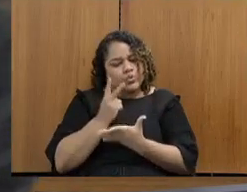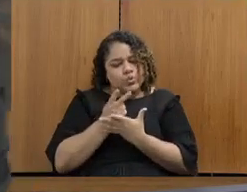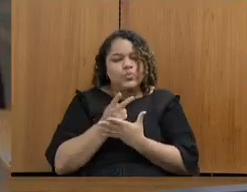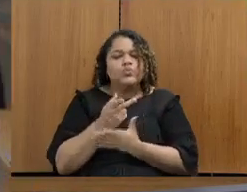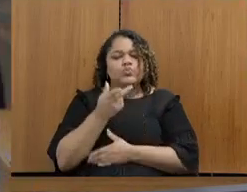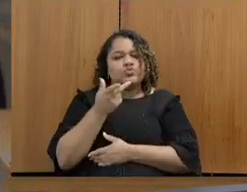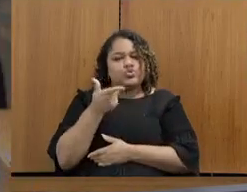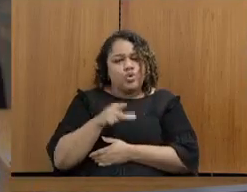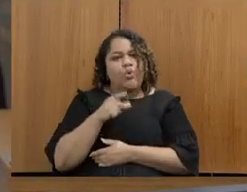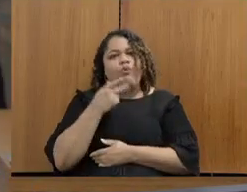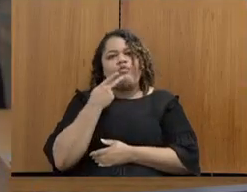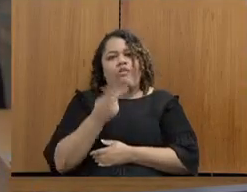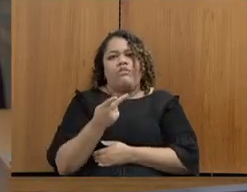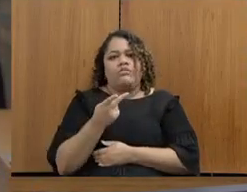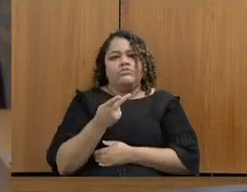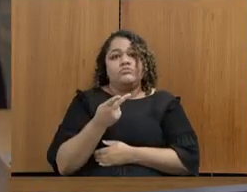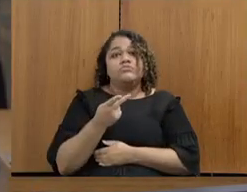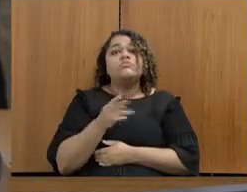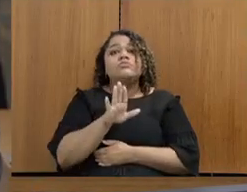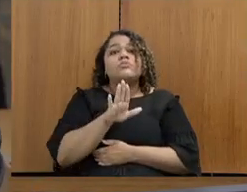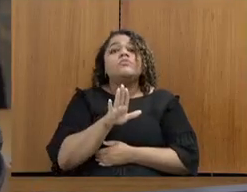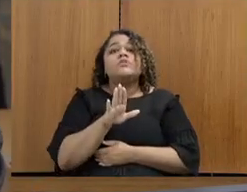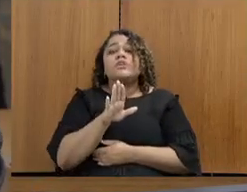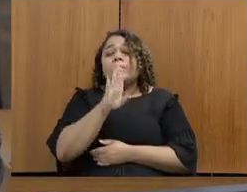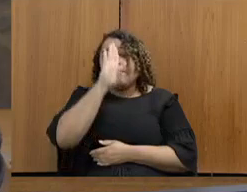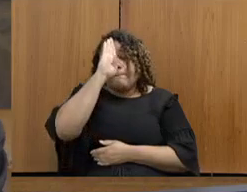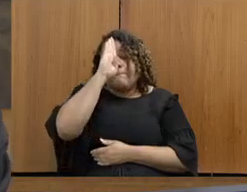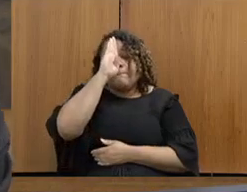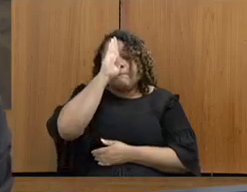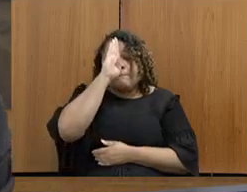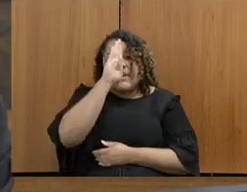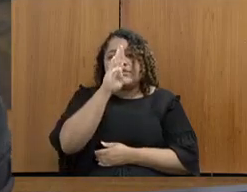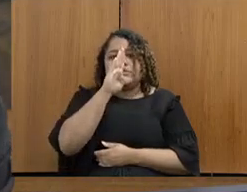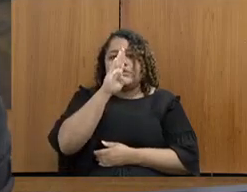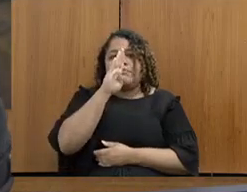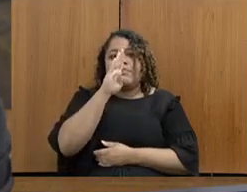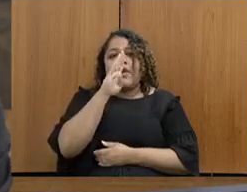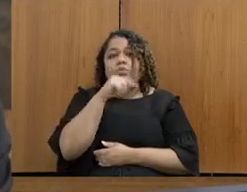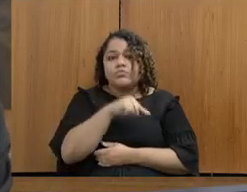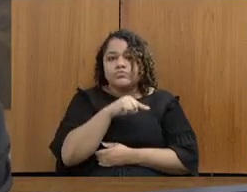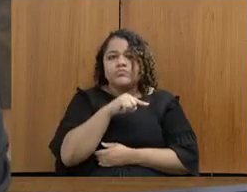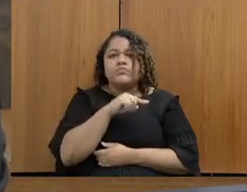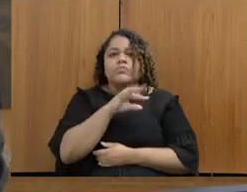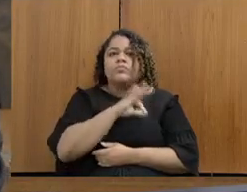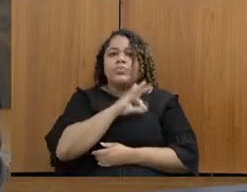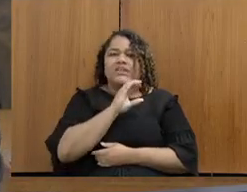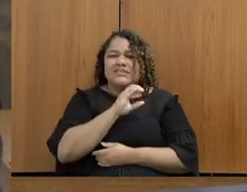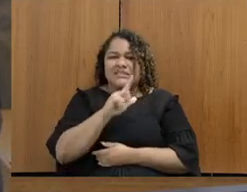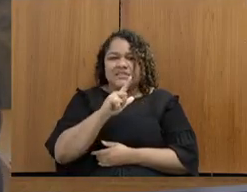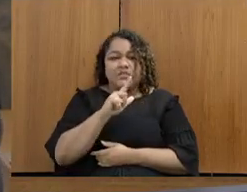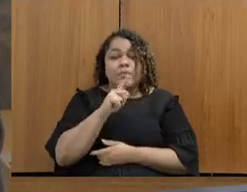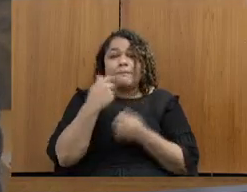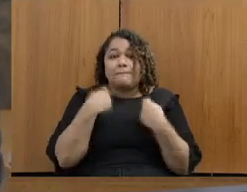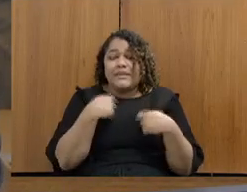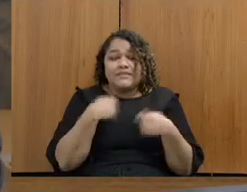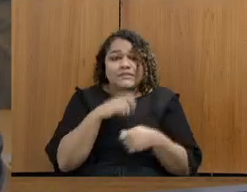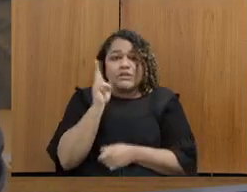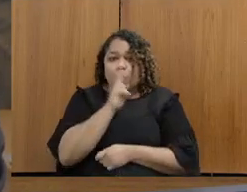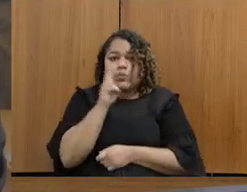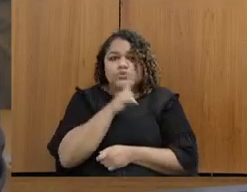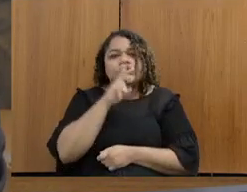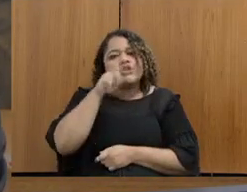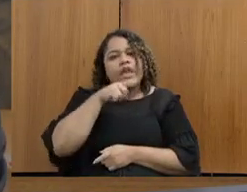que o principal ponto de gargalo da Polícia Civil continua sendo efetivo então convocar